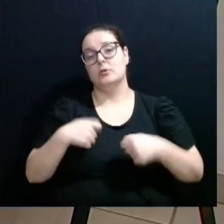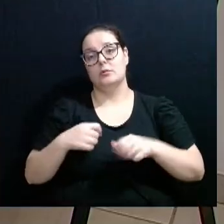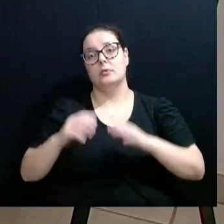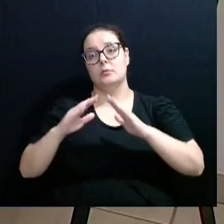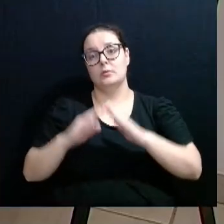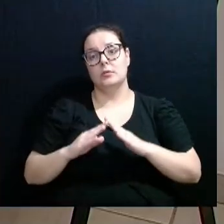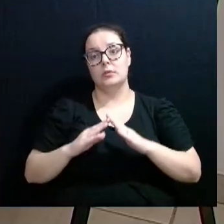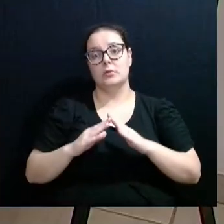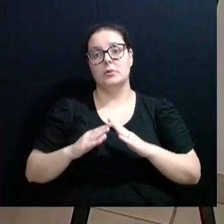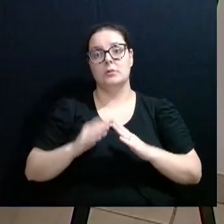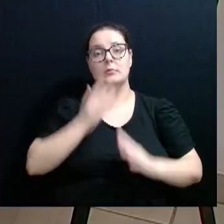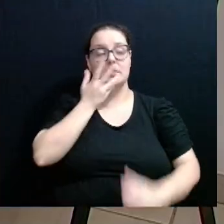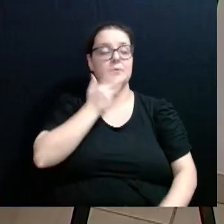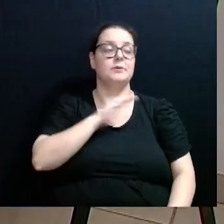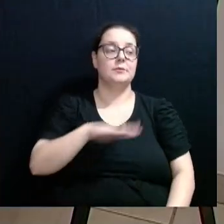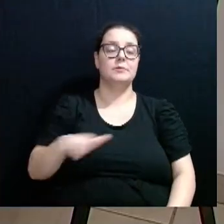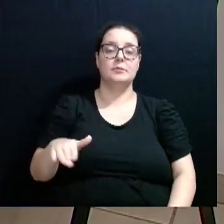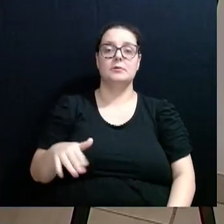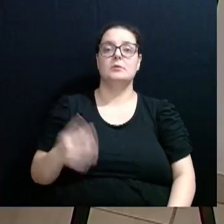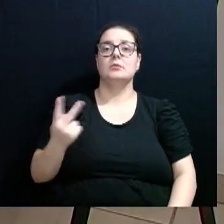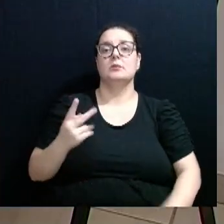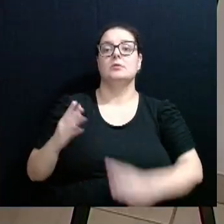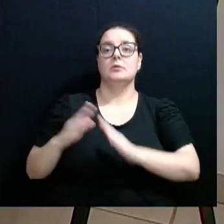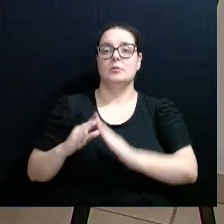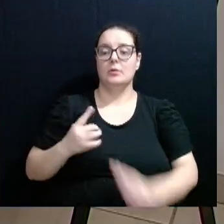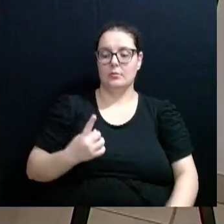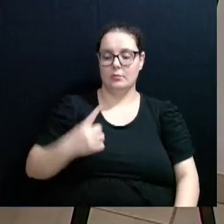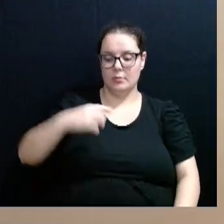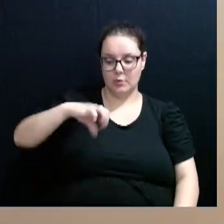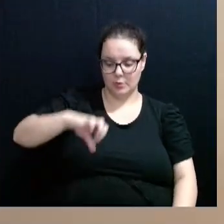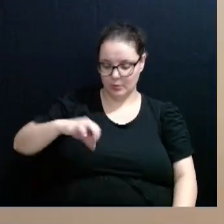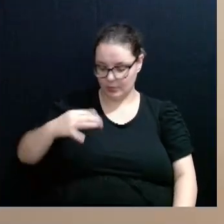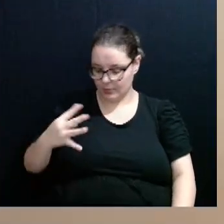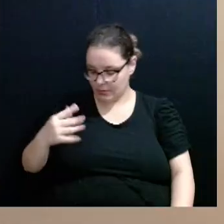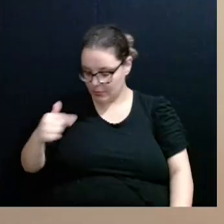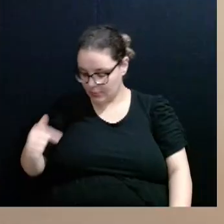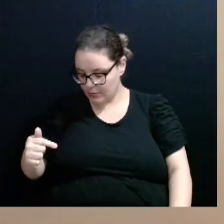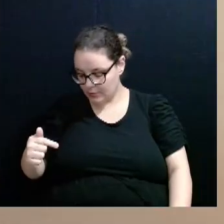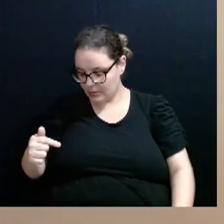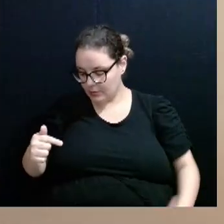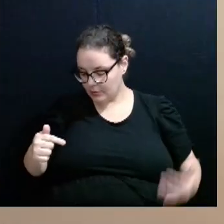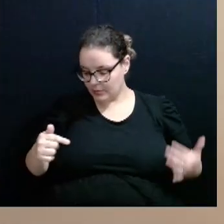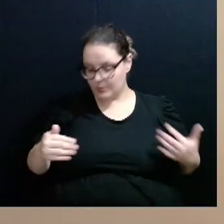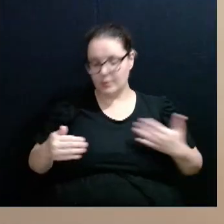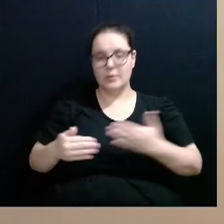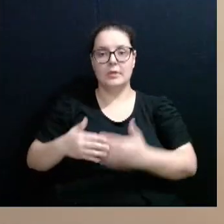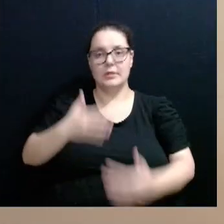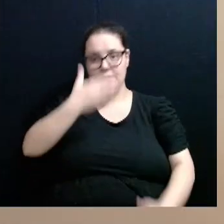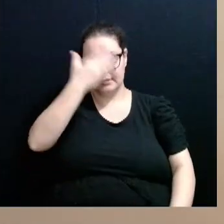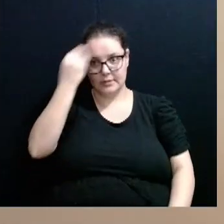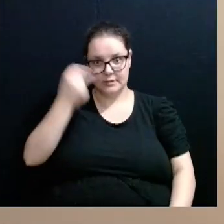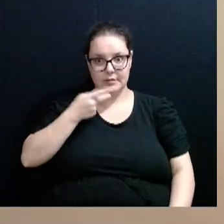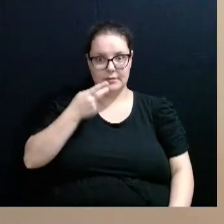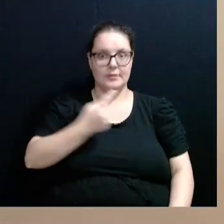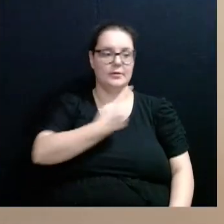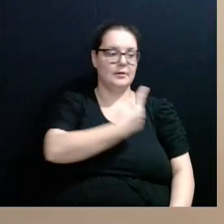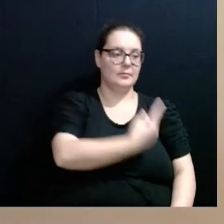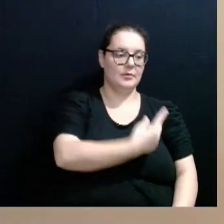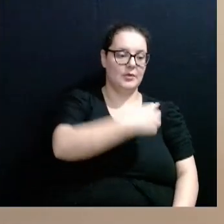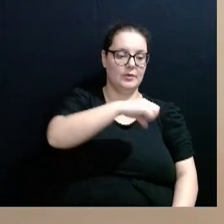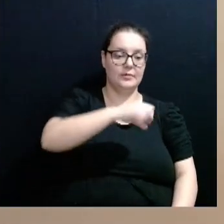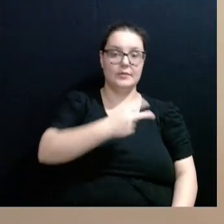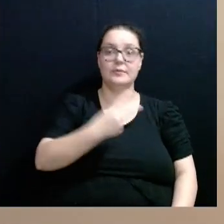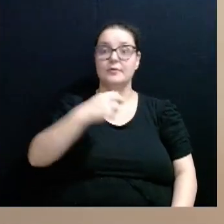essa segunda casa, que é de 1947, esqueci de falar, mas a primeira é de 1929. Essa, inclusive,